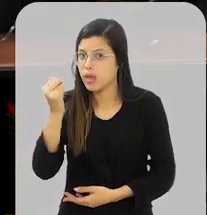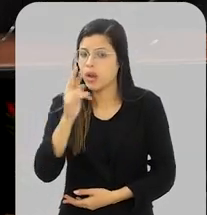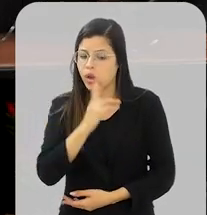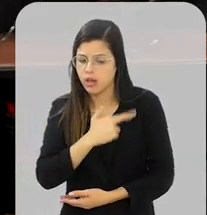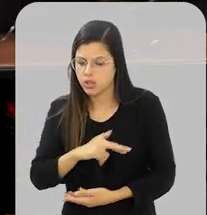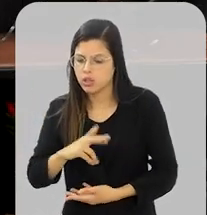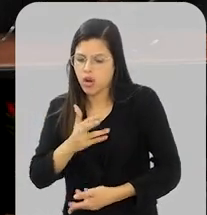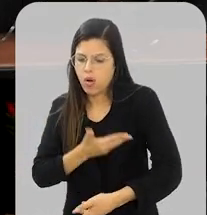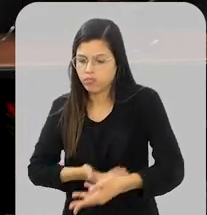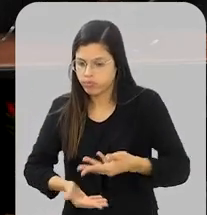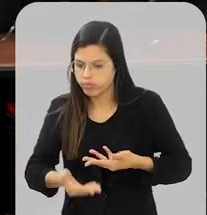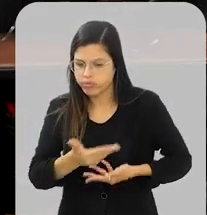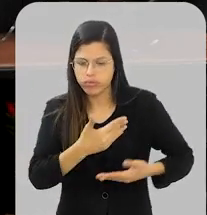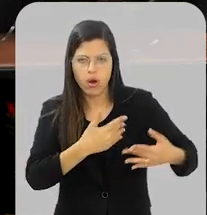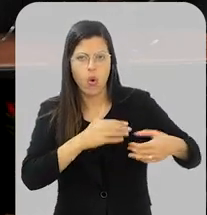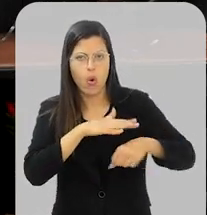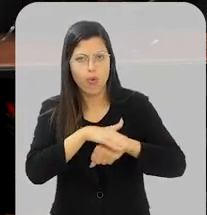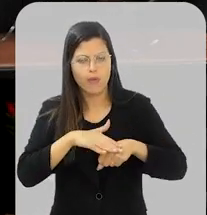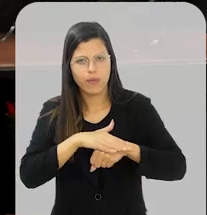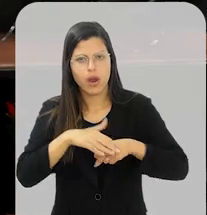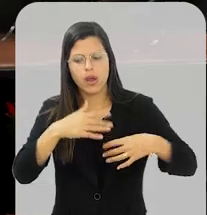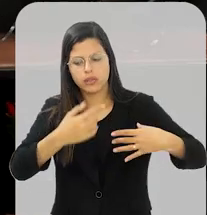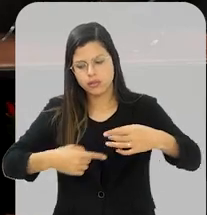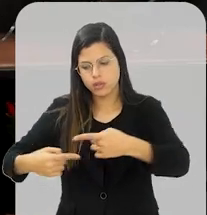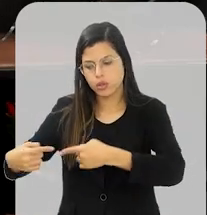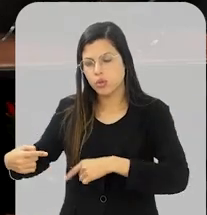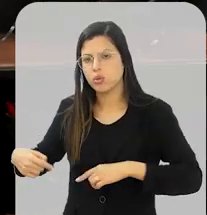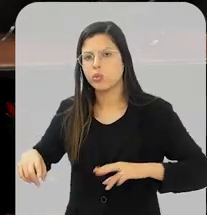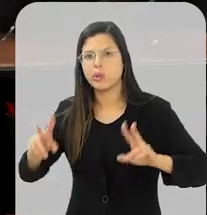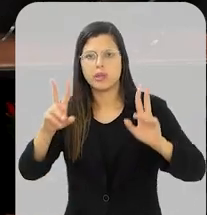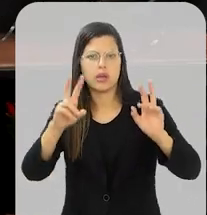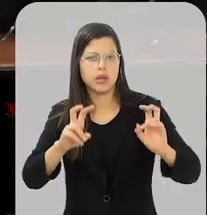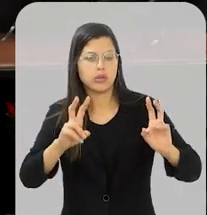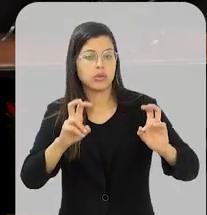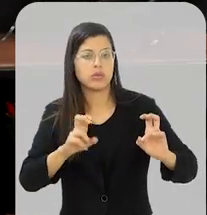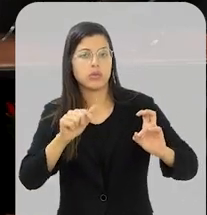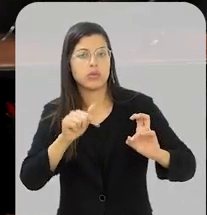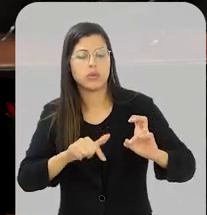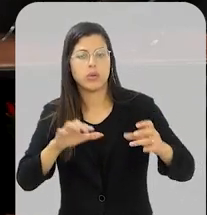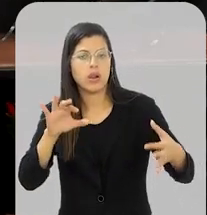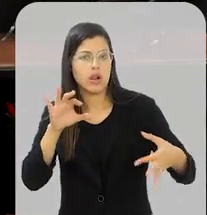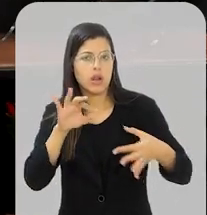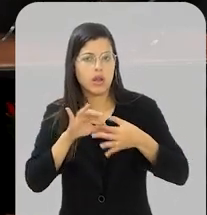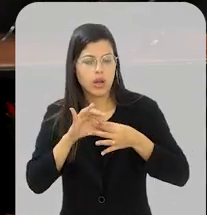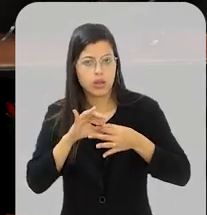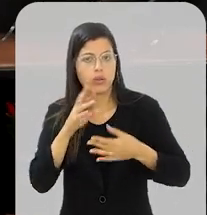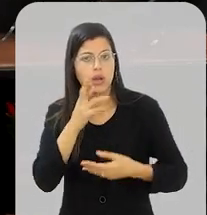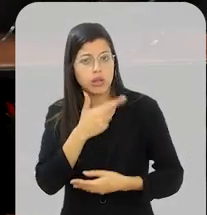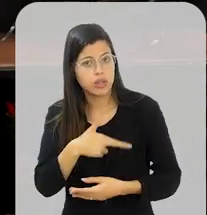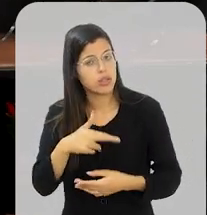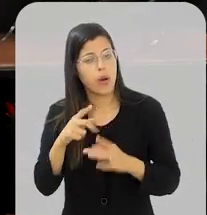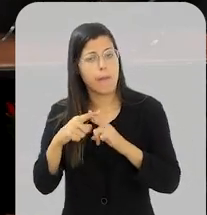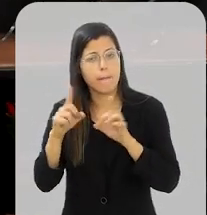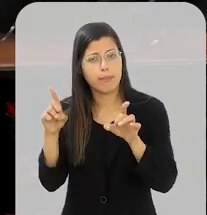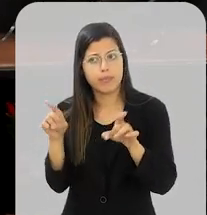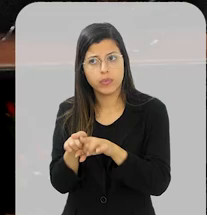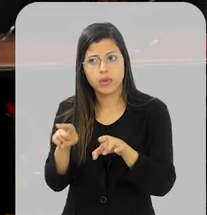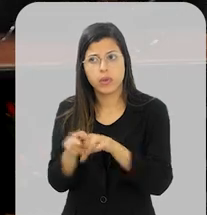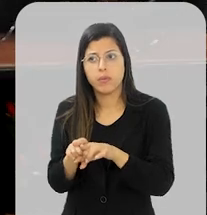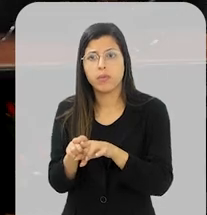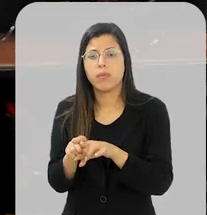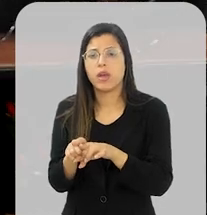entre si conversem, discutam assuntos que são pertinentes à religião, mas